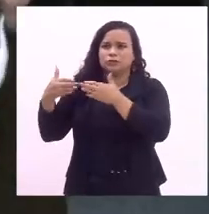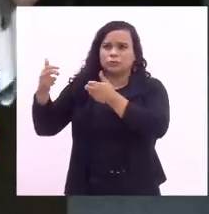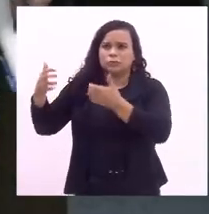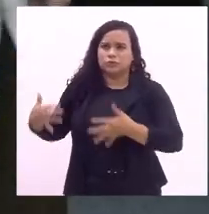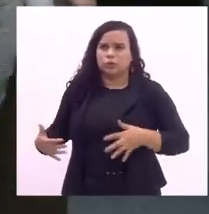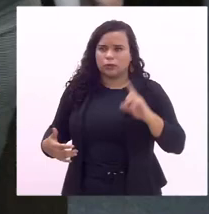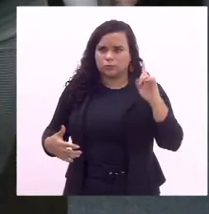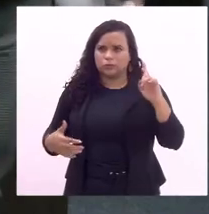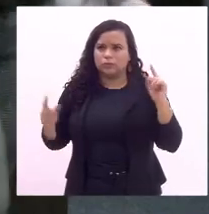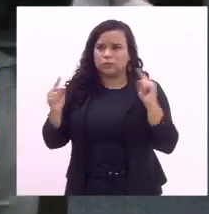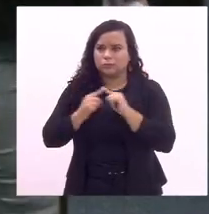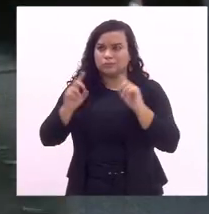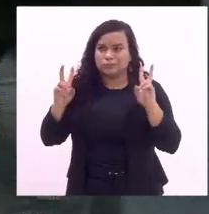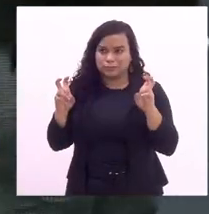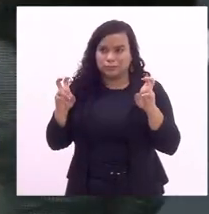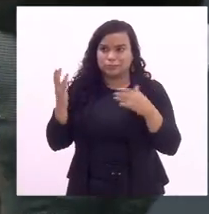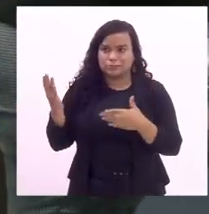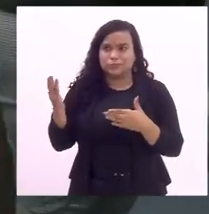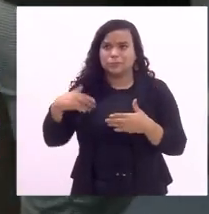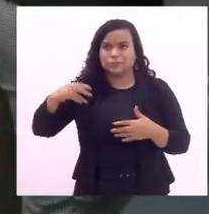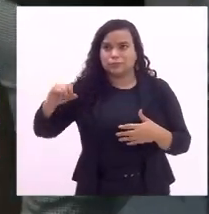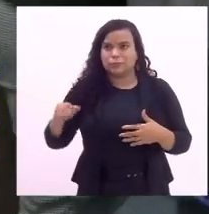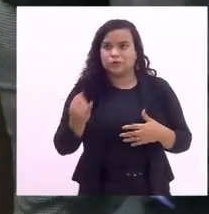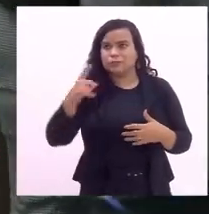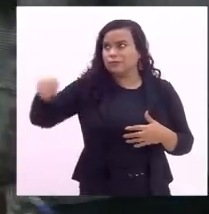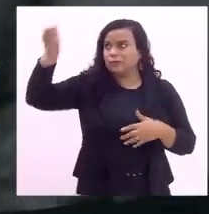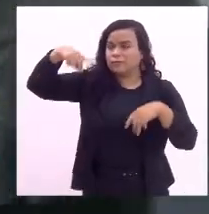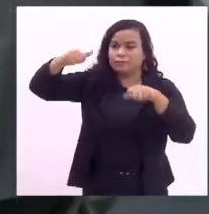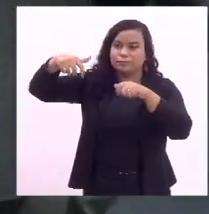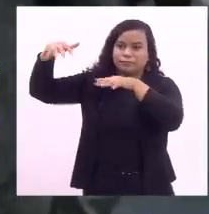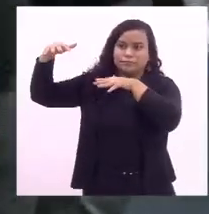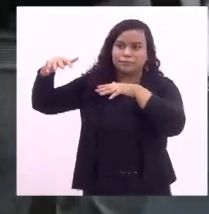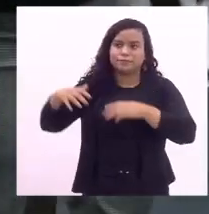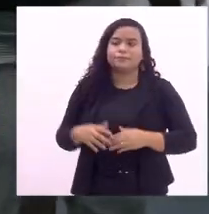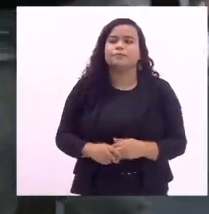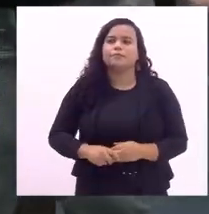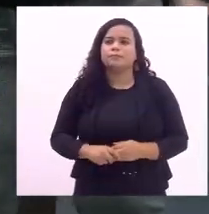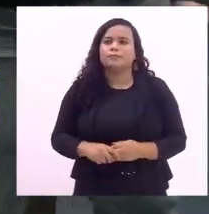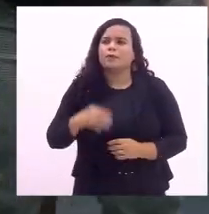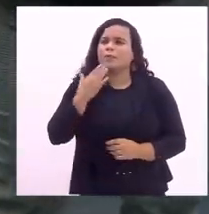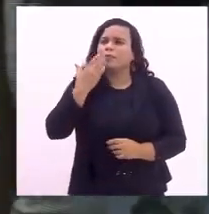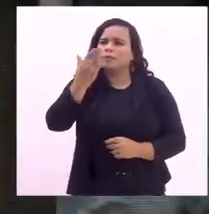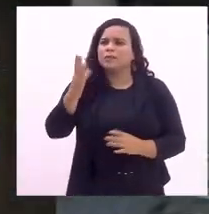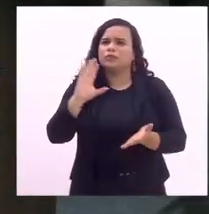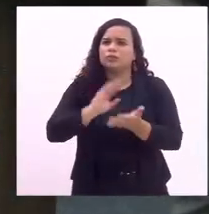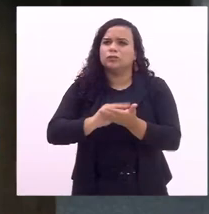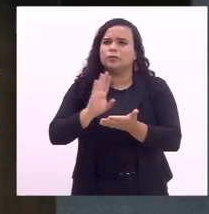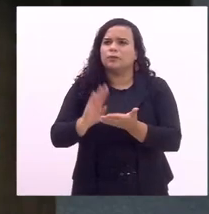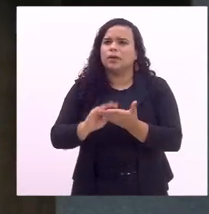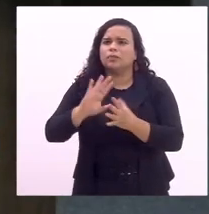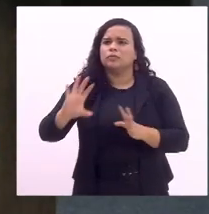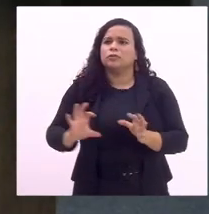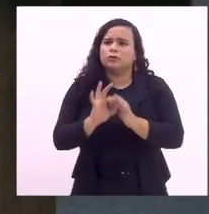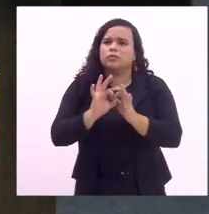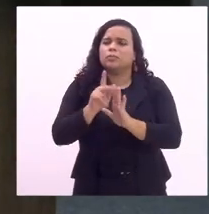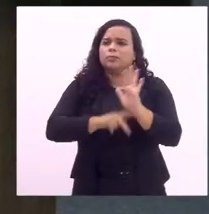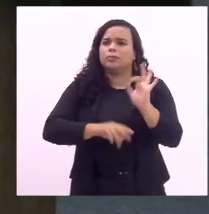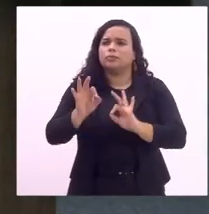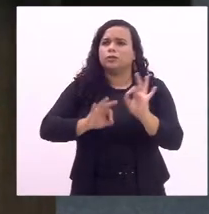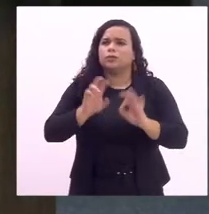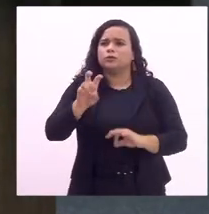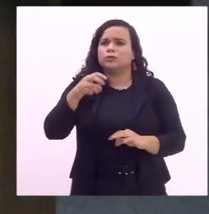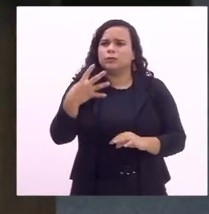tem a ver com o tema. Aproveitar a plateia e pedir para a inclusão de pauta do projeto